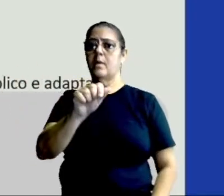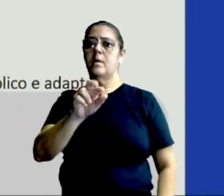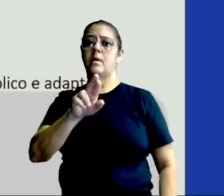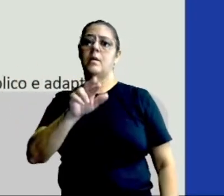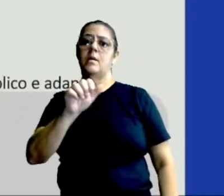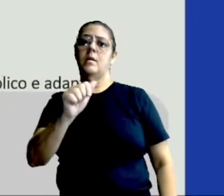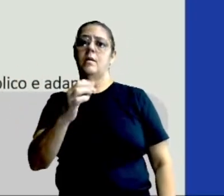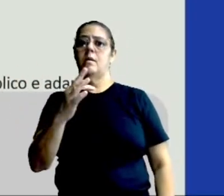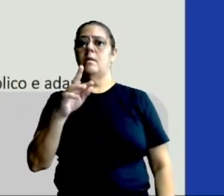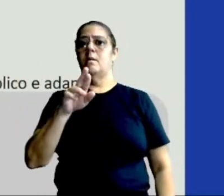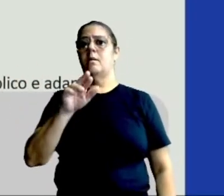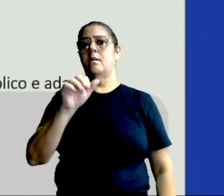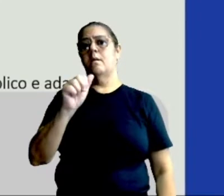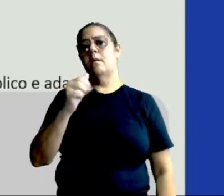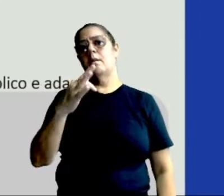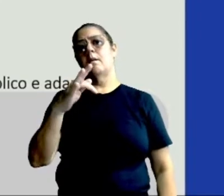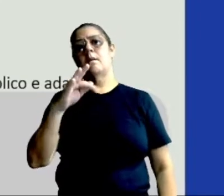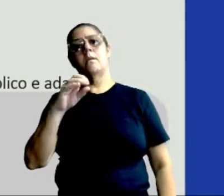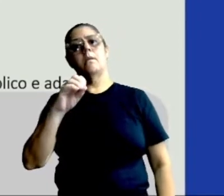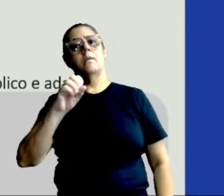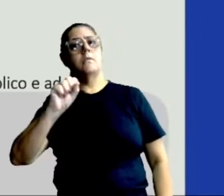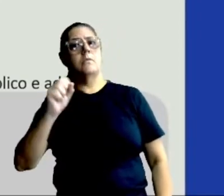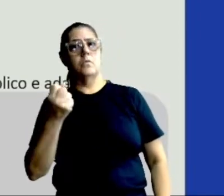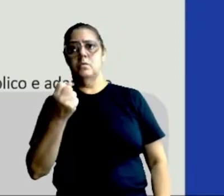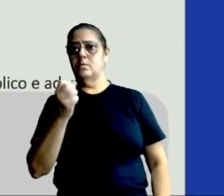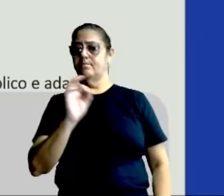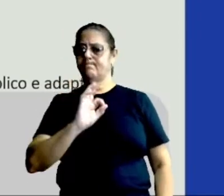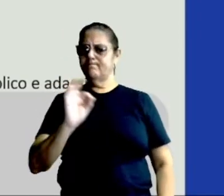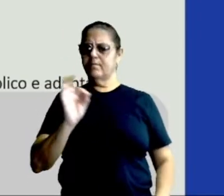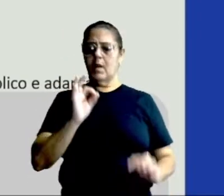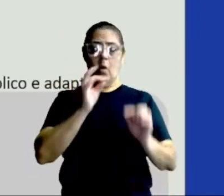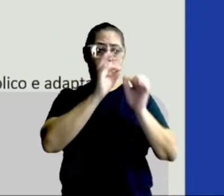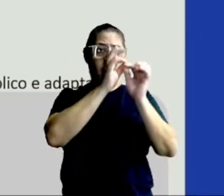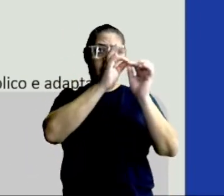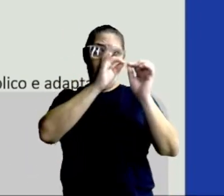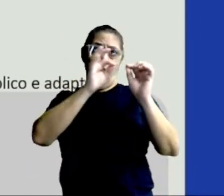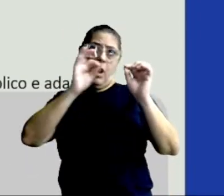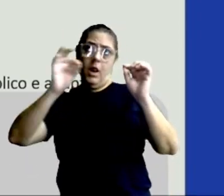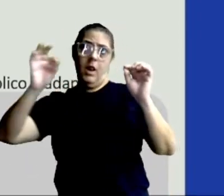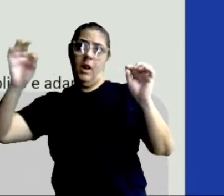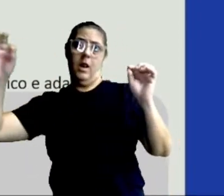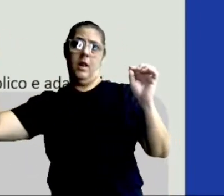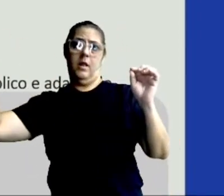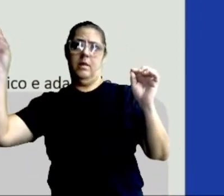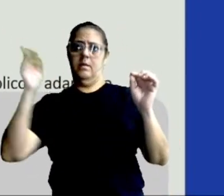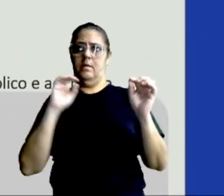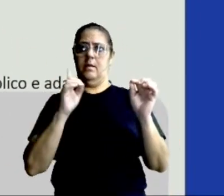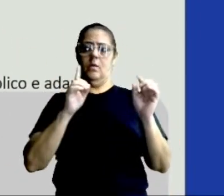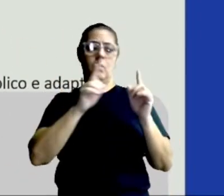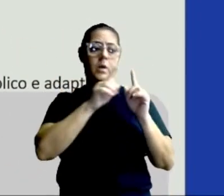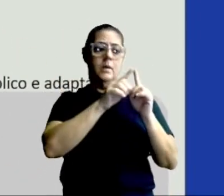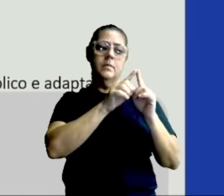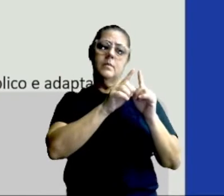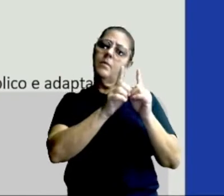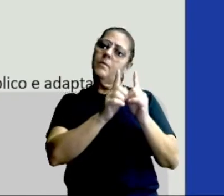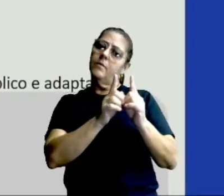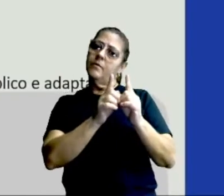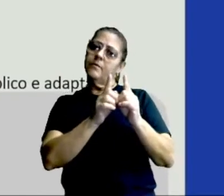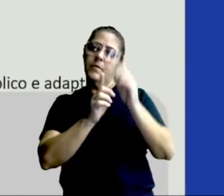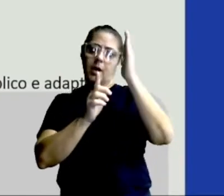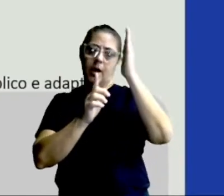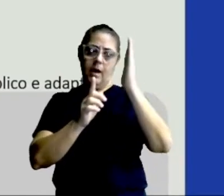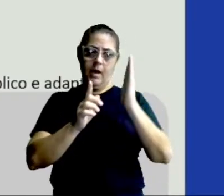e geralmente parágrafos eles não são longos Estação São parágrafos que não podem ser longos